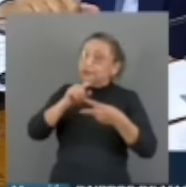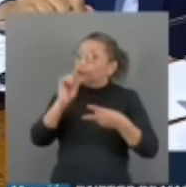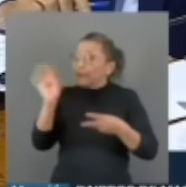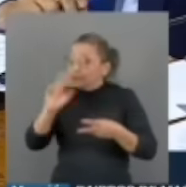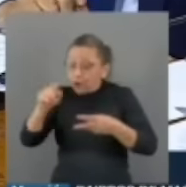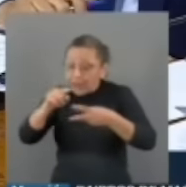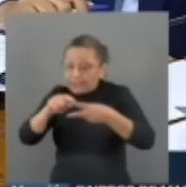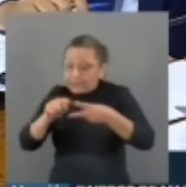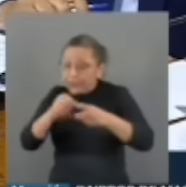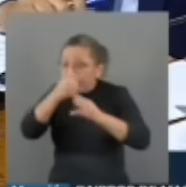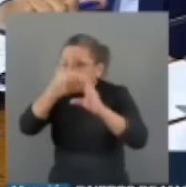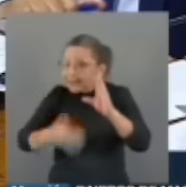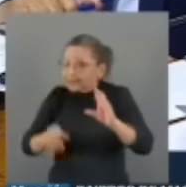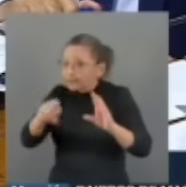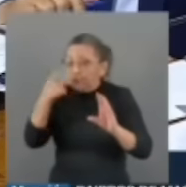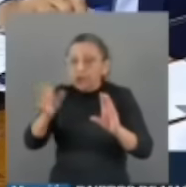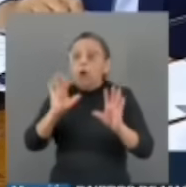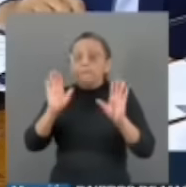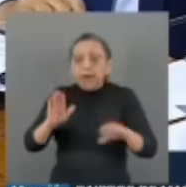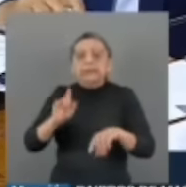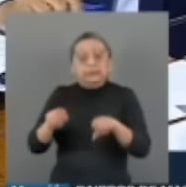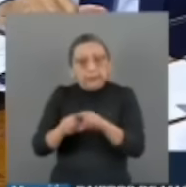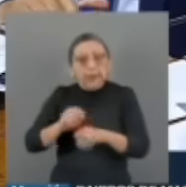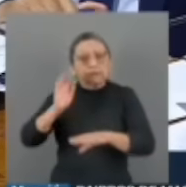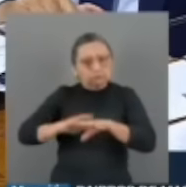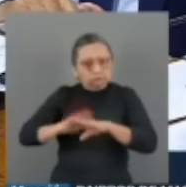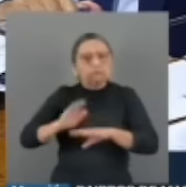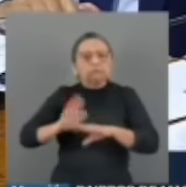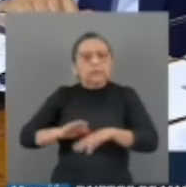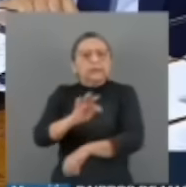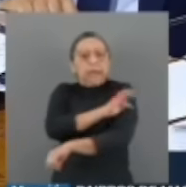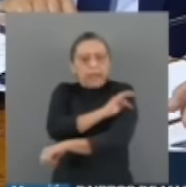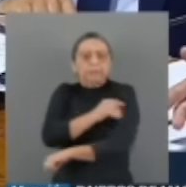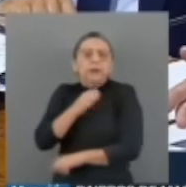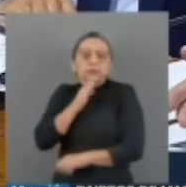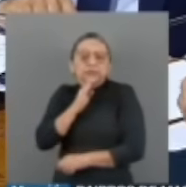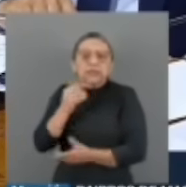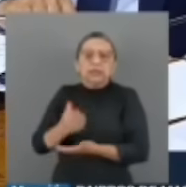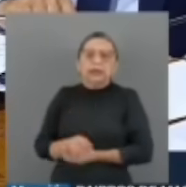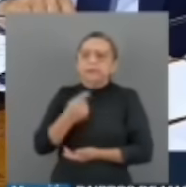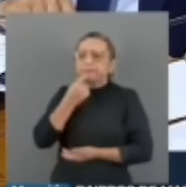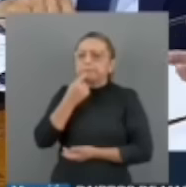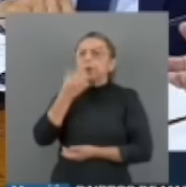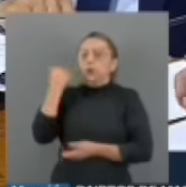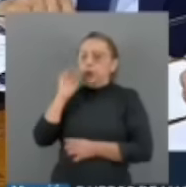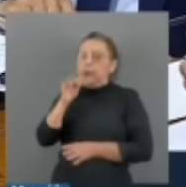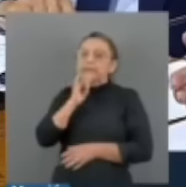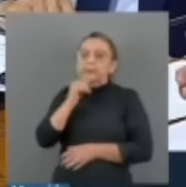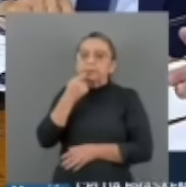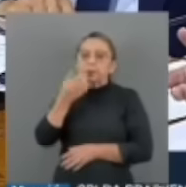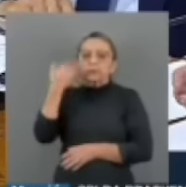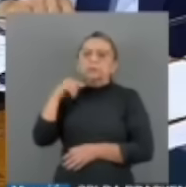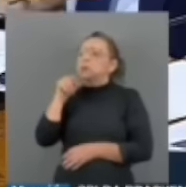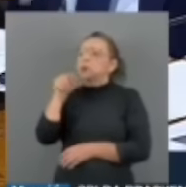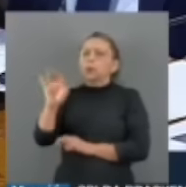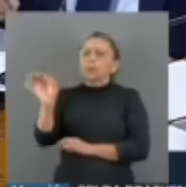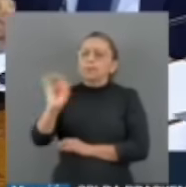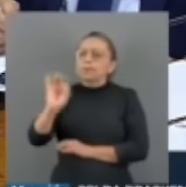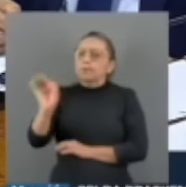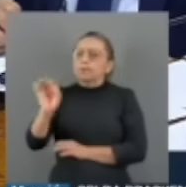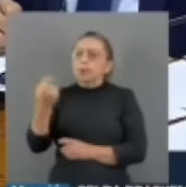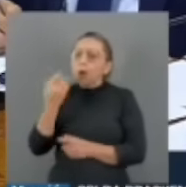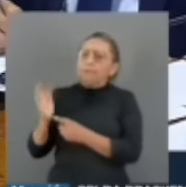mas uma manifestação técnica nos processo então recentemente por exemplo vossa excelência não teve como